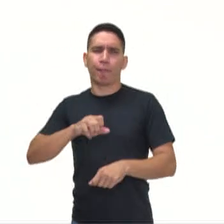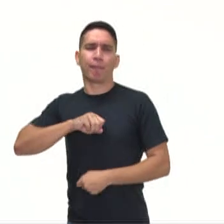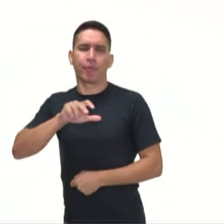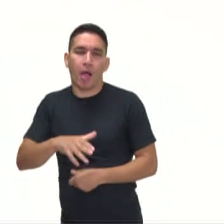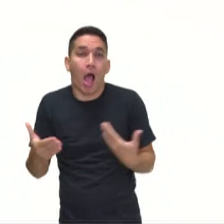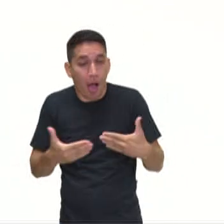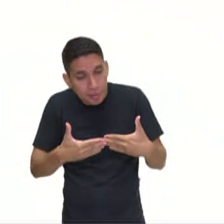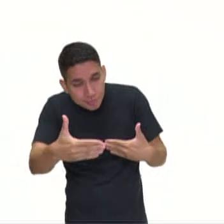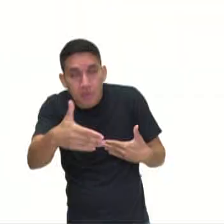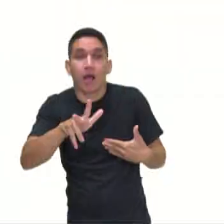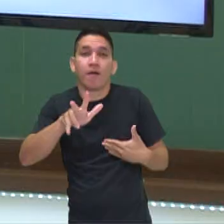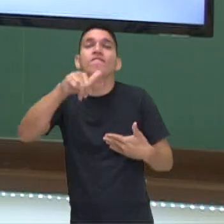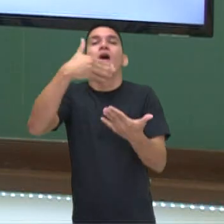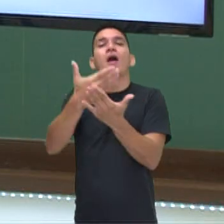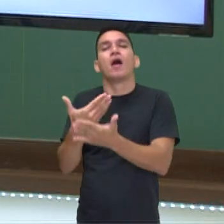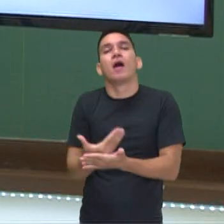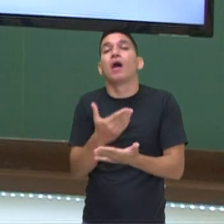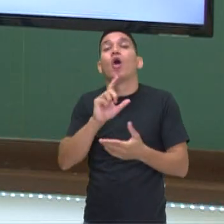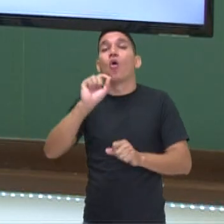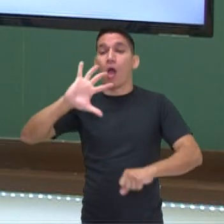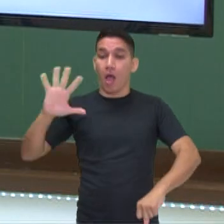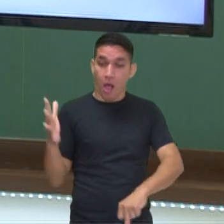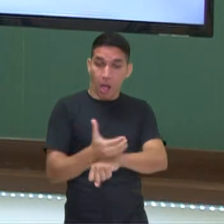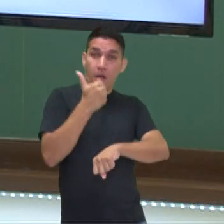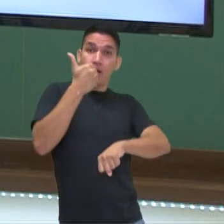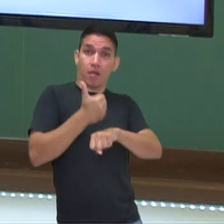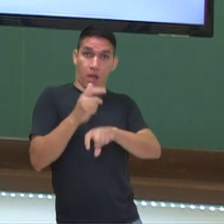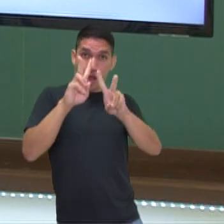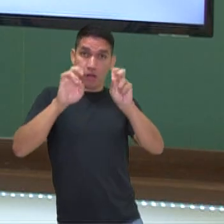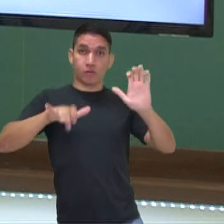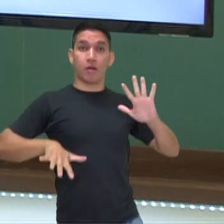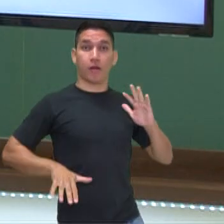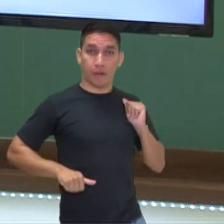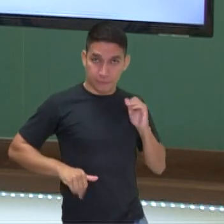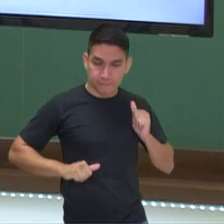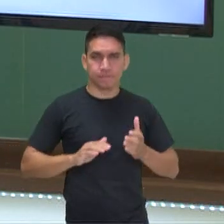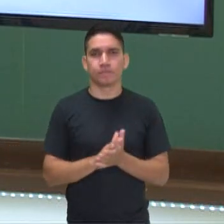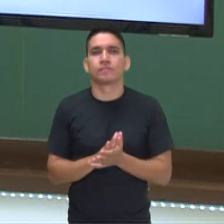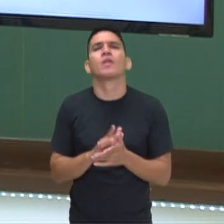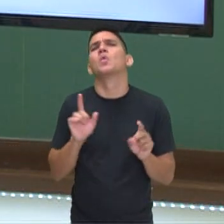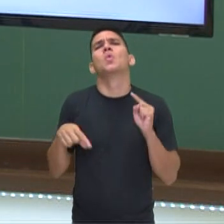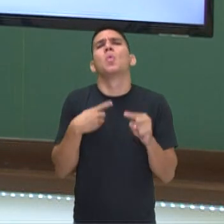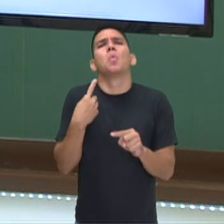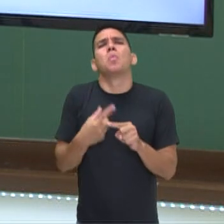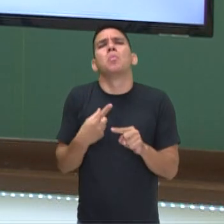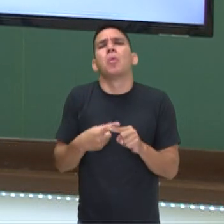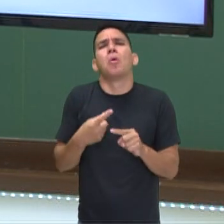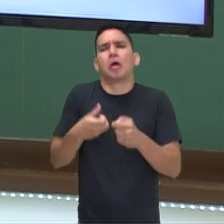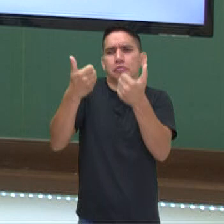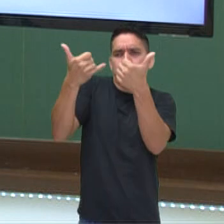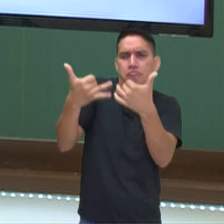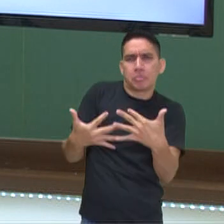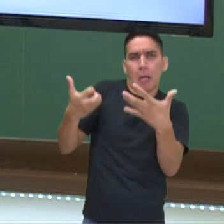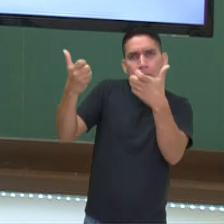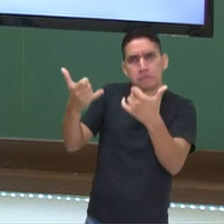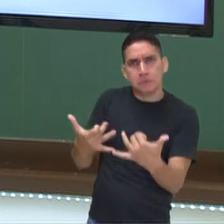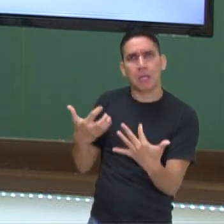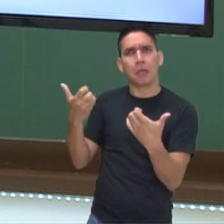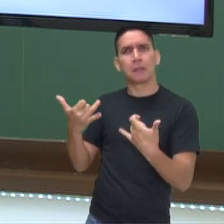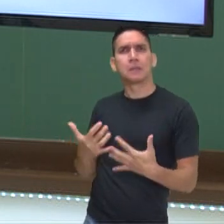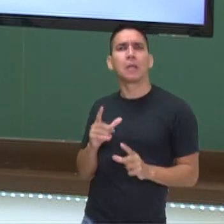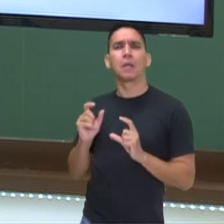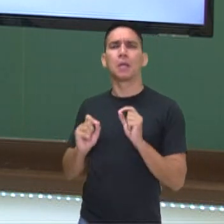gente vai discutir a colonização espanhola, né? E qual a justificativa para trazer, né? Qual